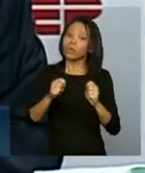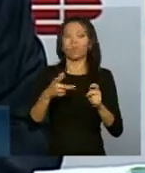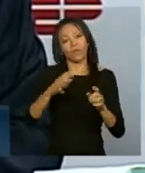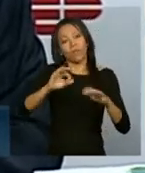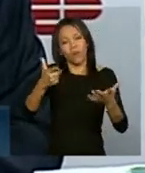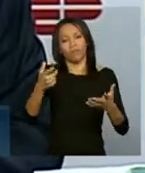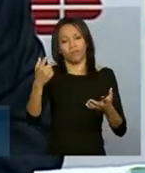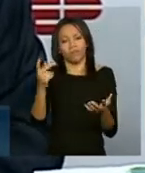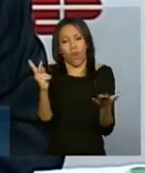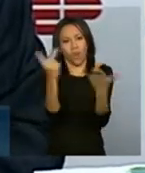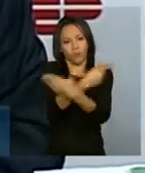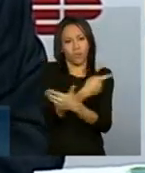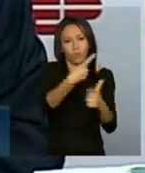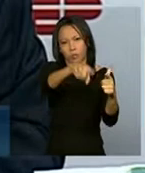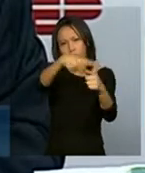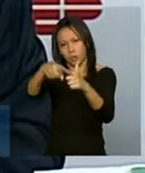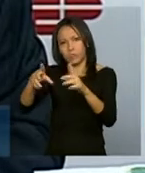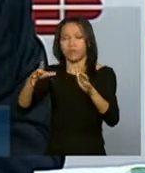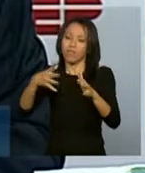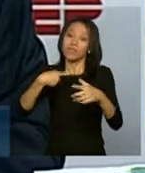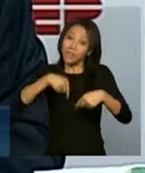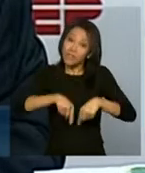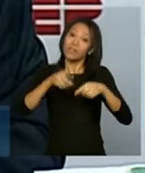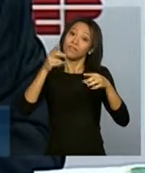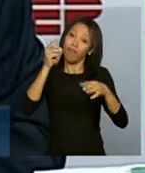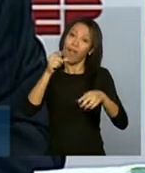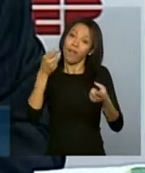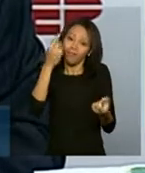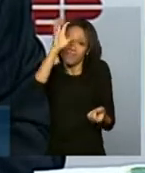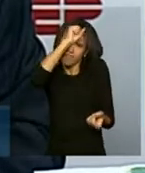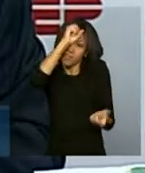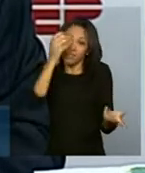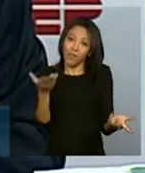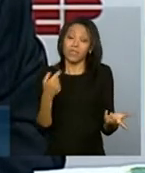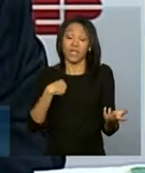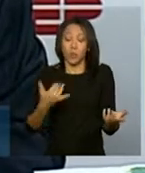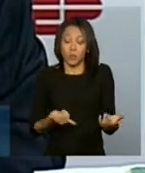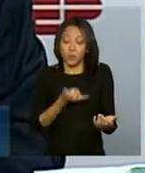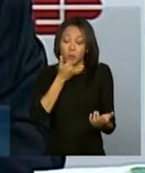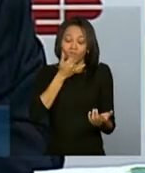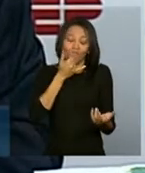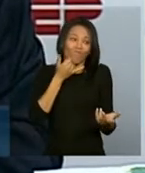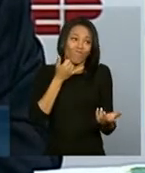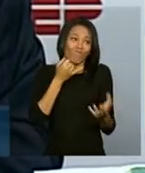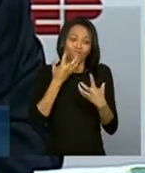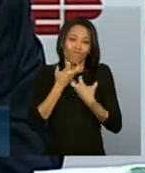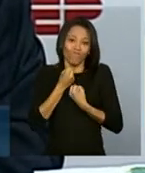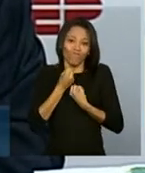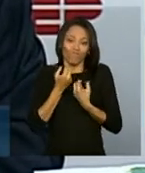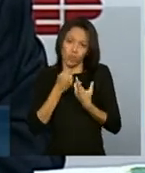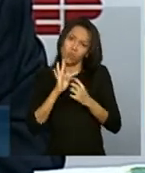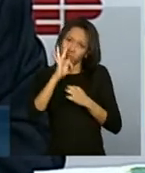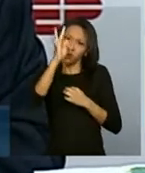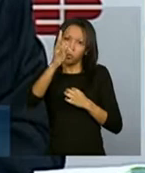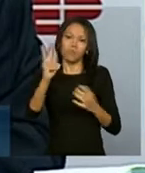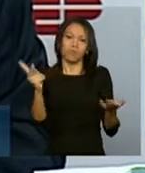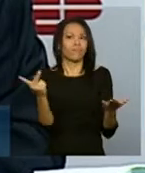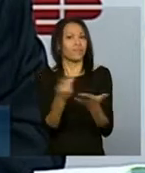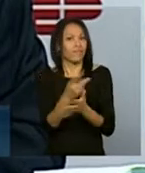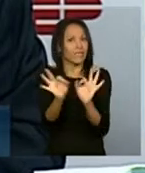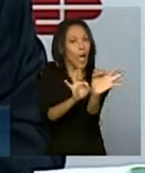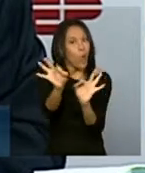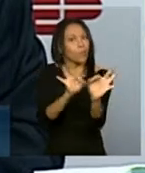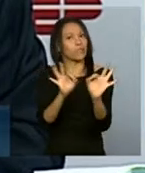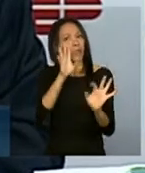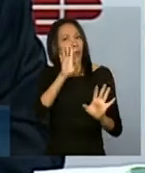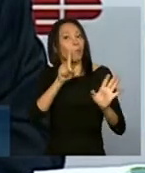com certeza, isso também faz parte da aprendizagem. Quem viver uma frustração como essa, seguramente, no futuro, será mais prudente e